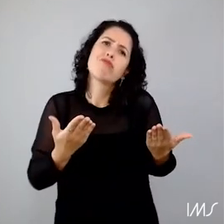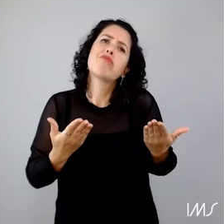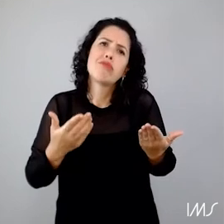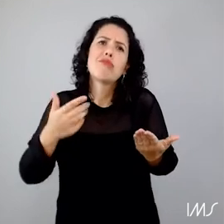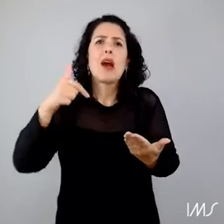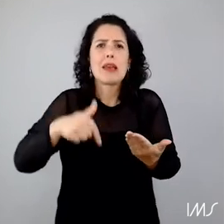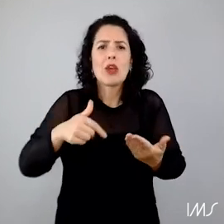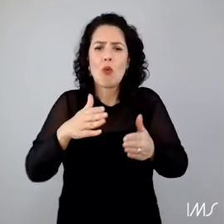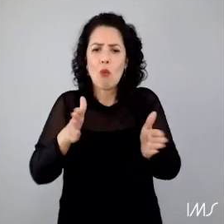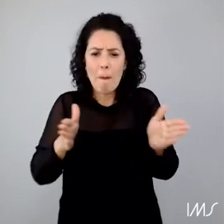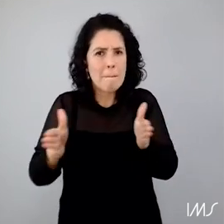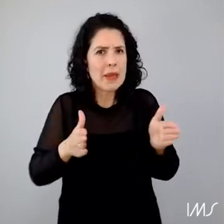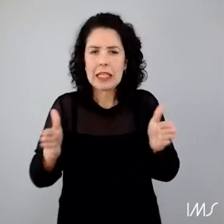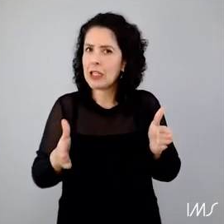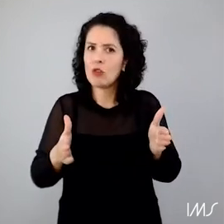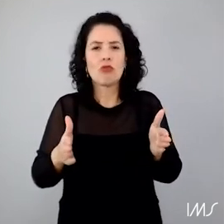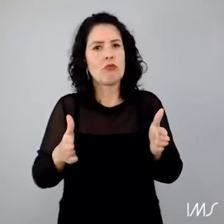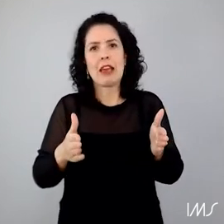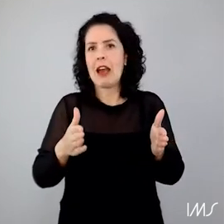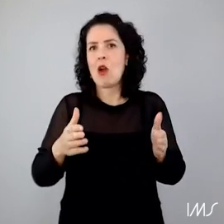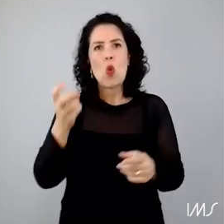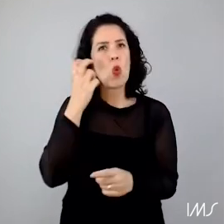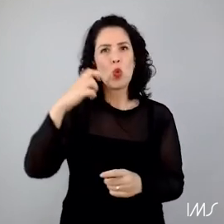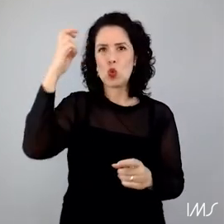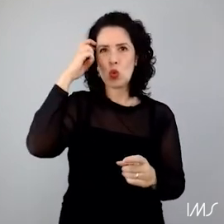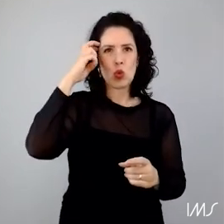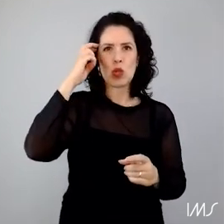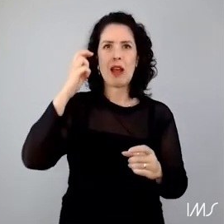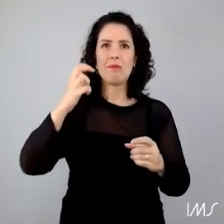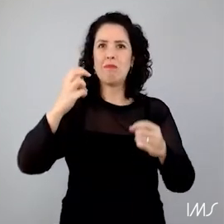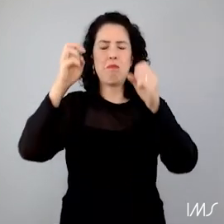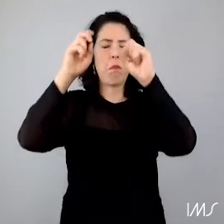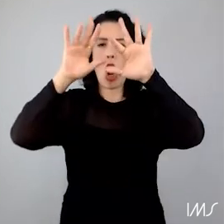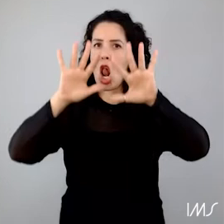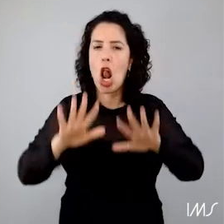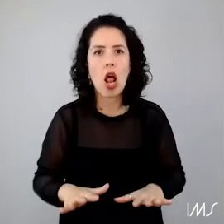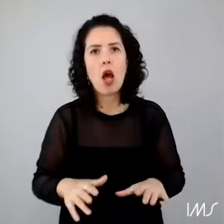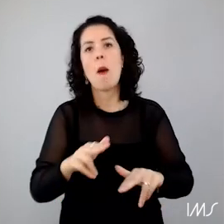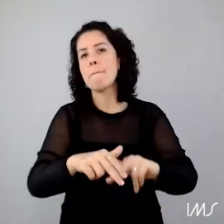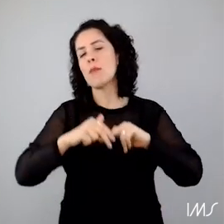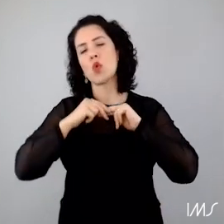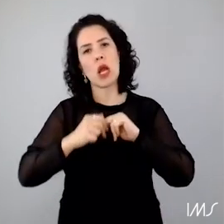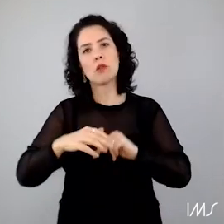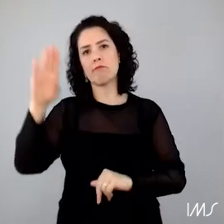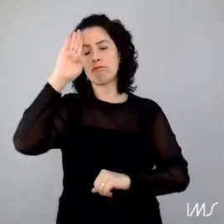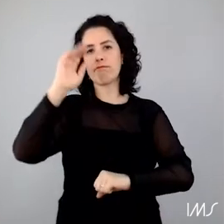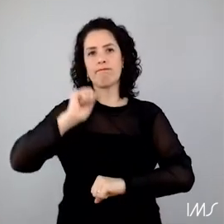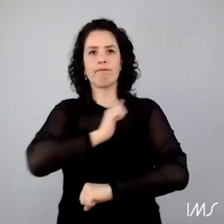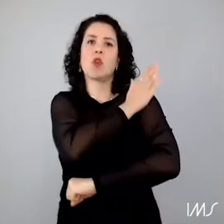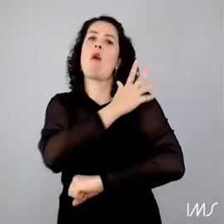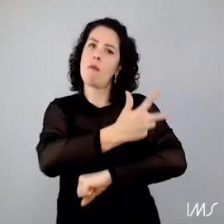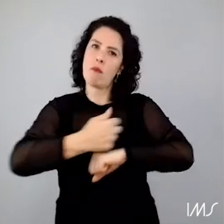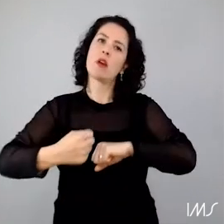clivagem, esse momento de desestruturação da cultura, que é o golpe militar de